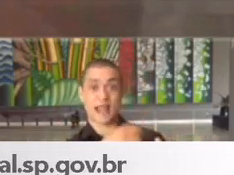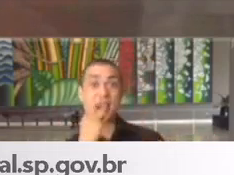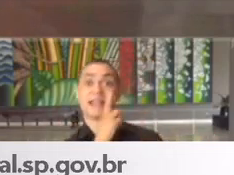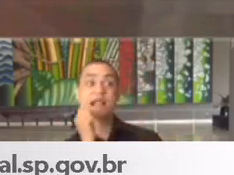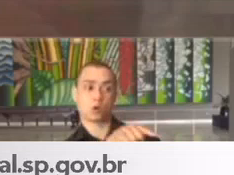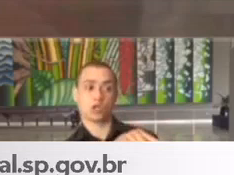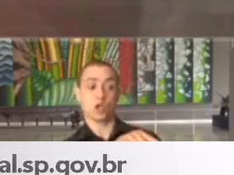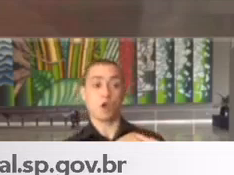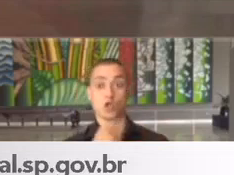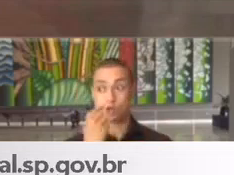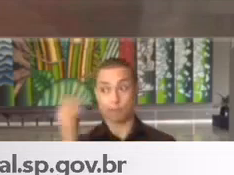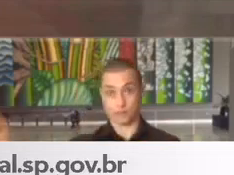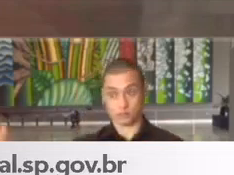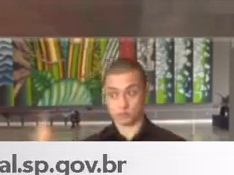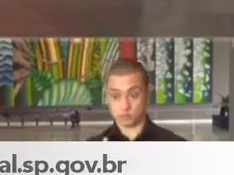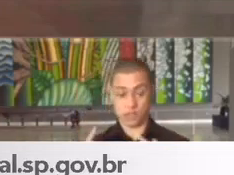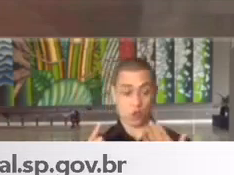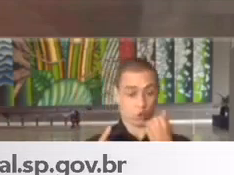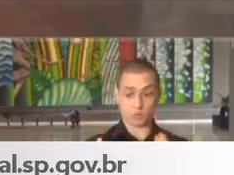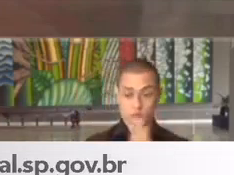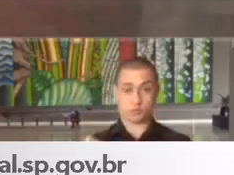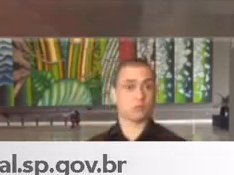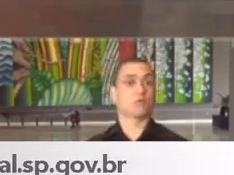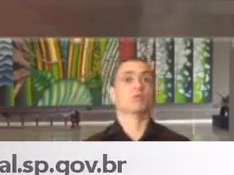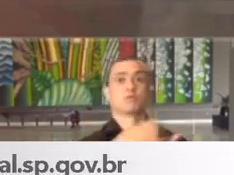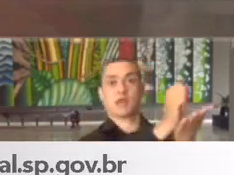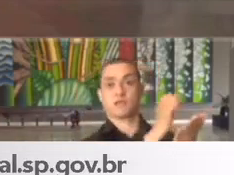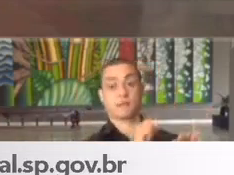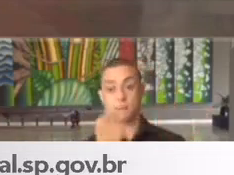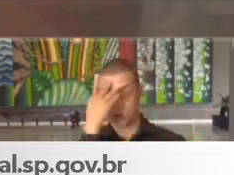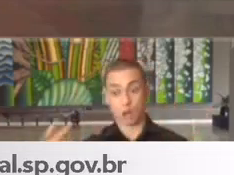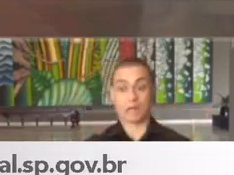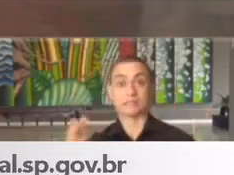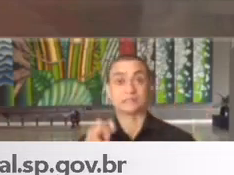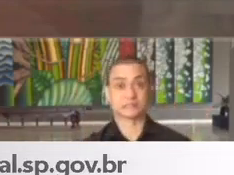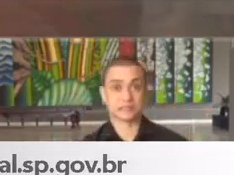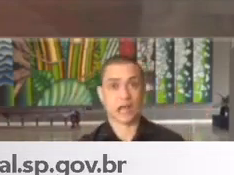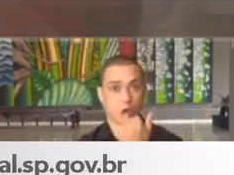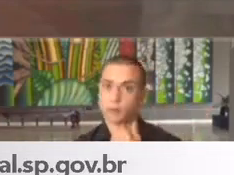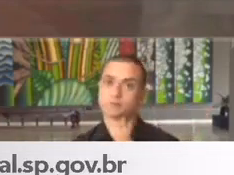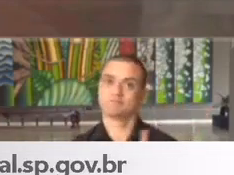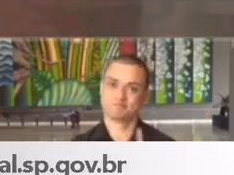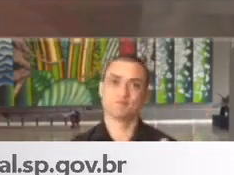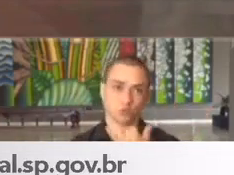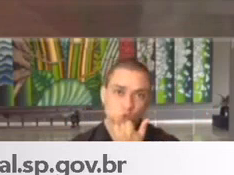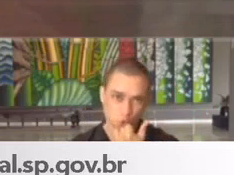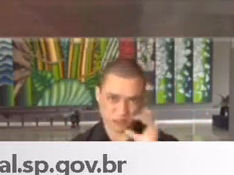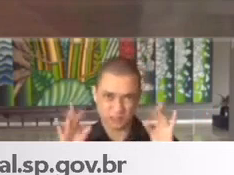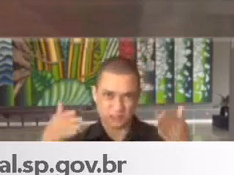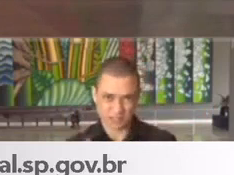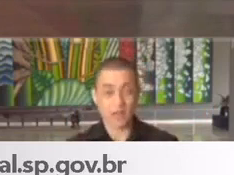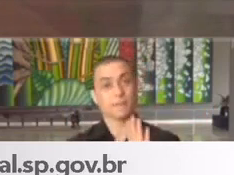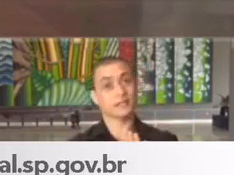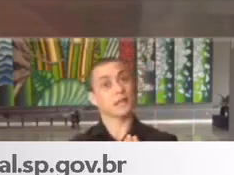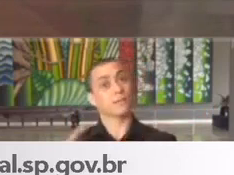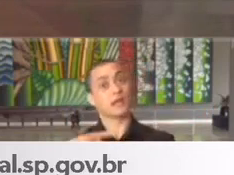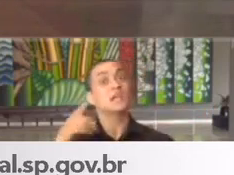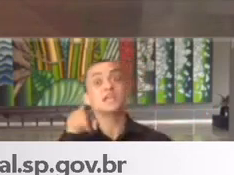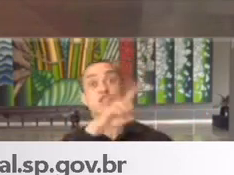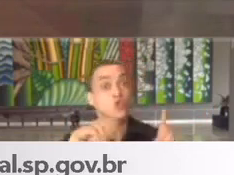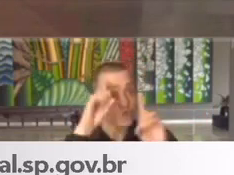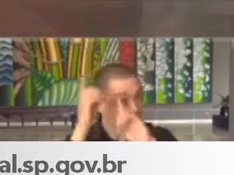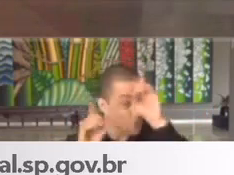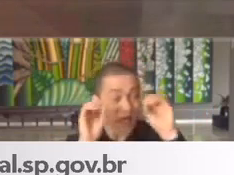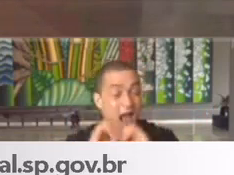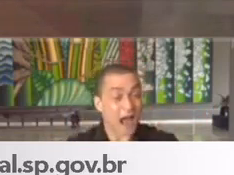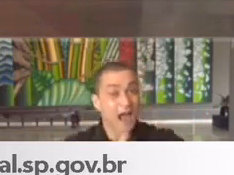elaborar, só não podem fazer serviço sentado ou em balcões. Desculpem a especificidade, mas é para não haver nenhuma dúvida de